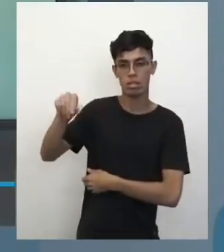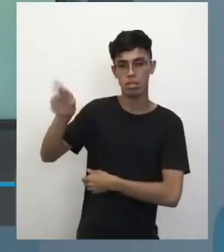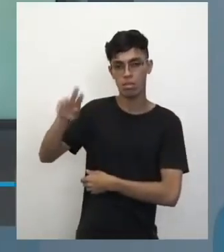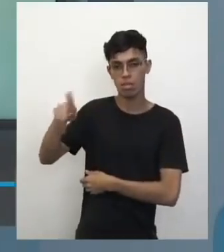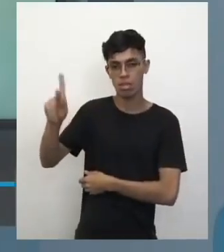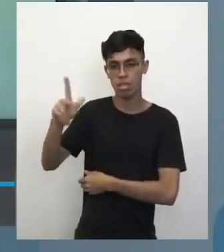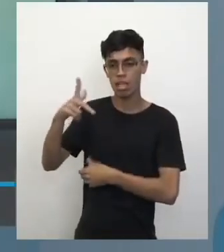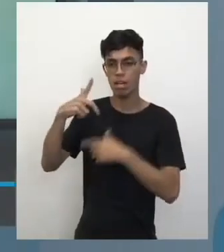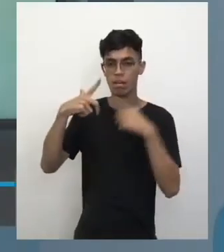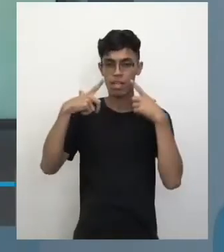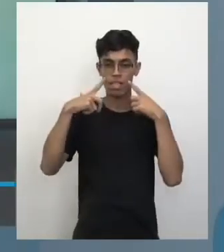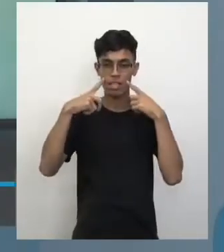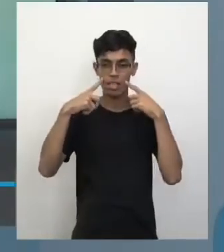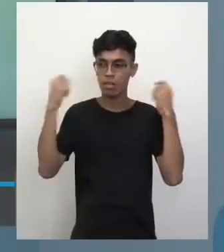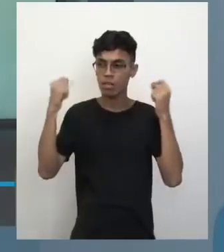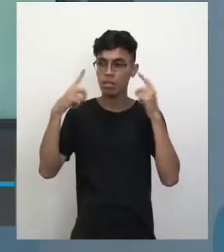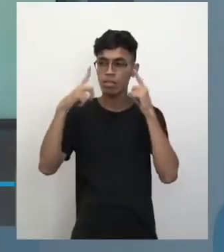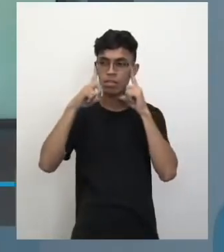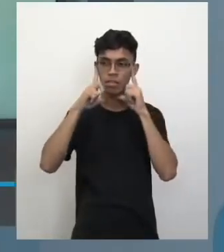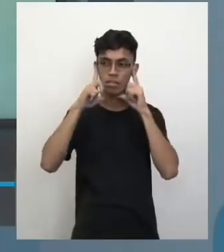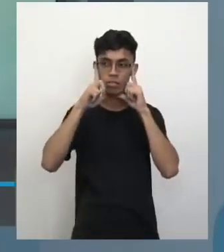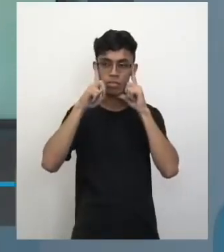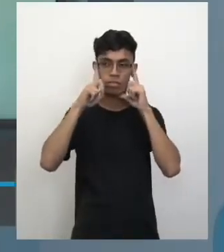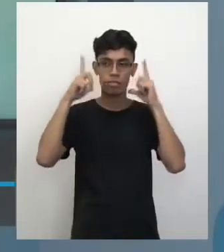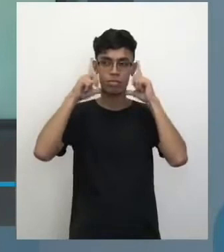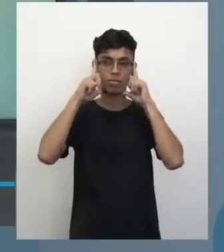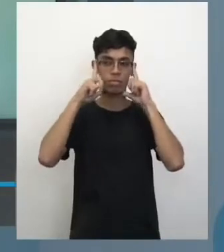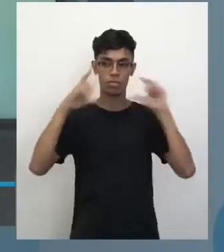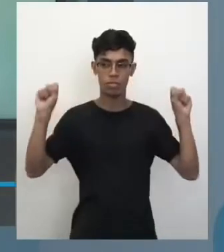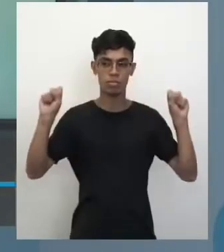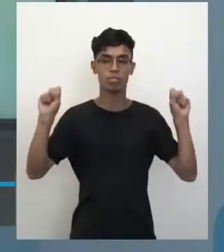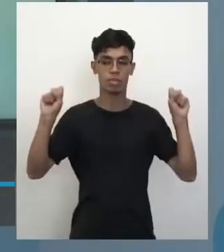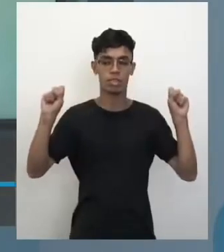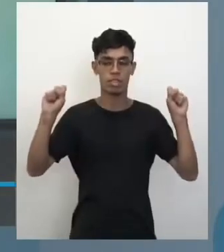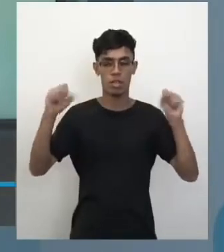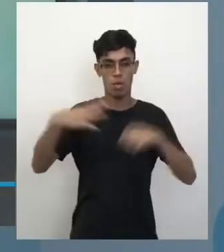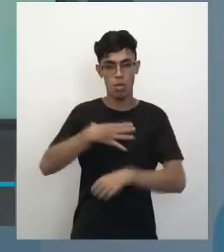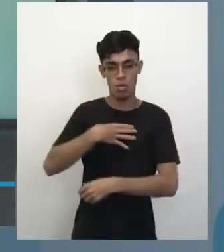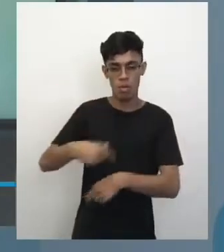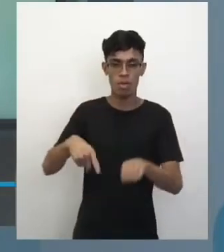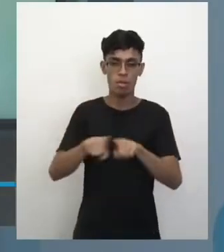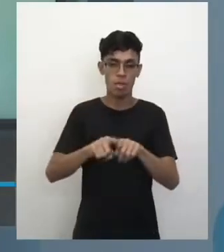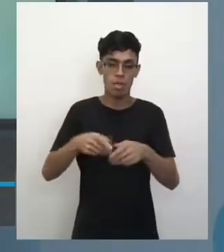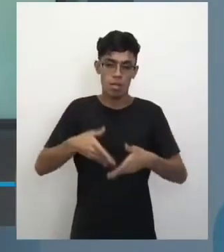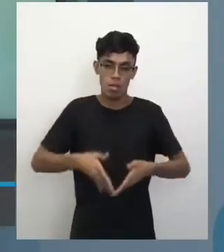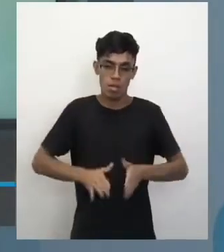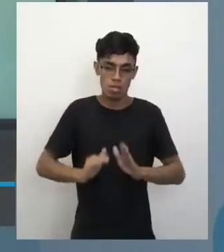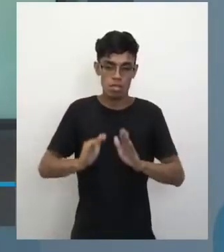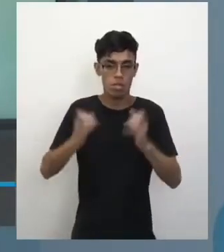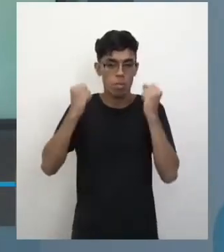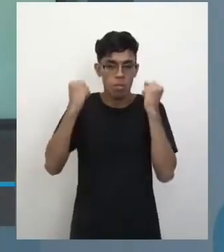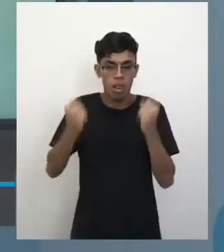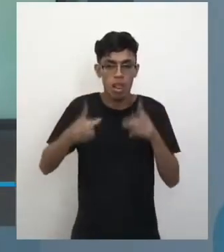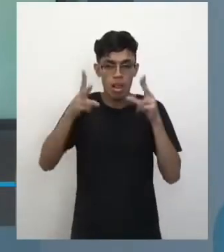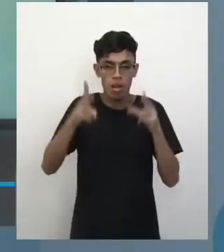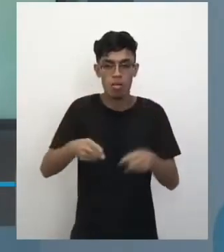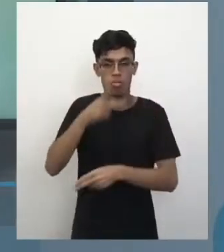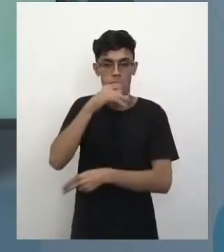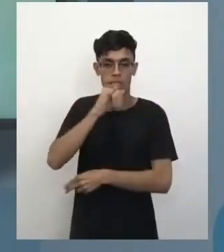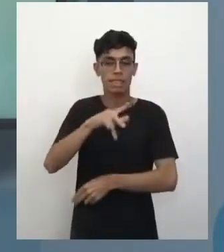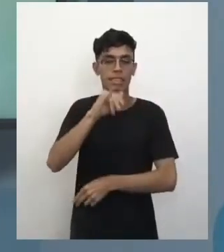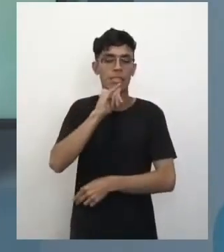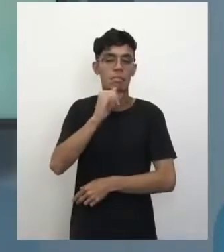o fisiculturista já teria um filho mais musculoso, tá? Inclusive, ele fez uma discussão aí sobre a